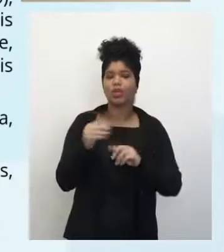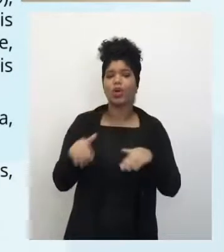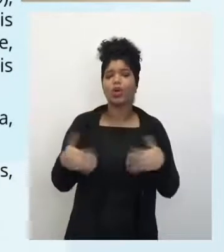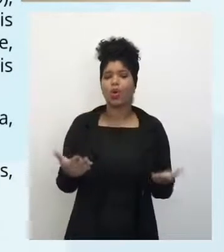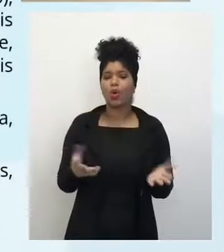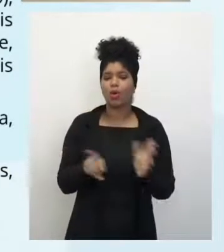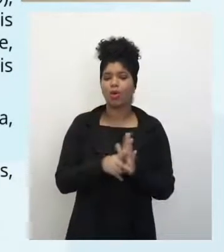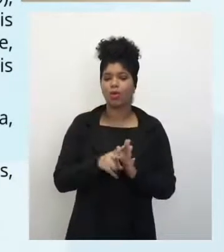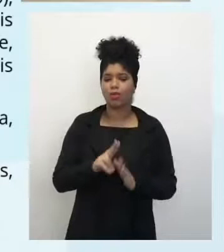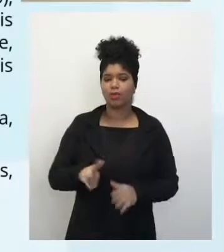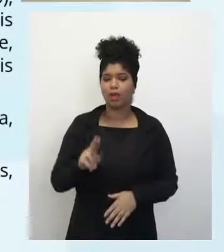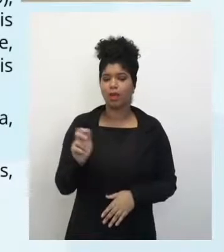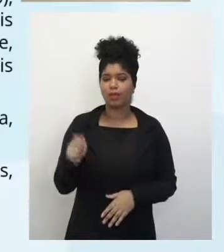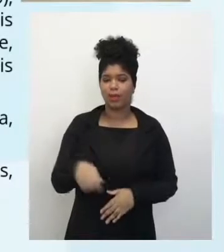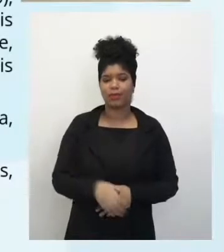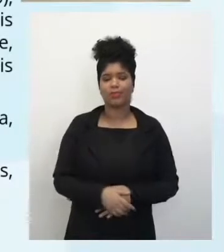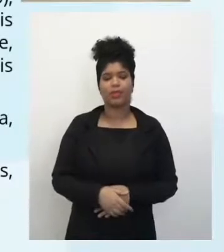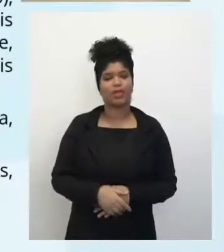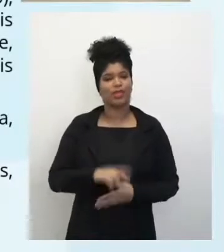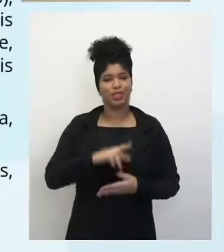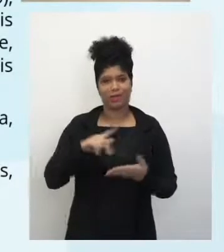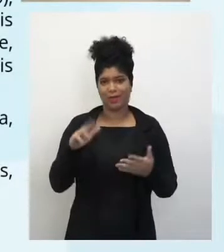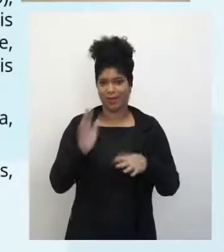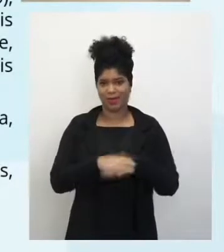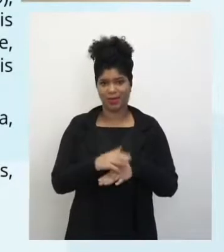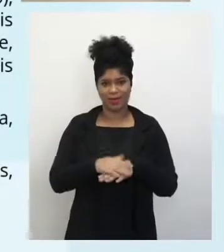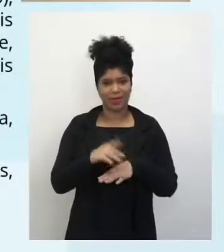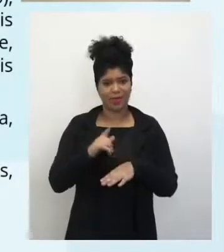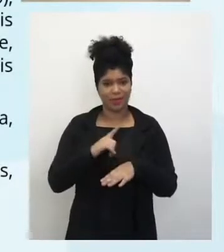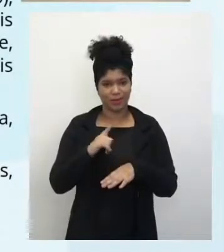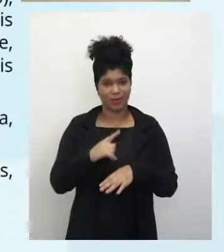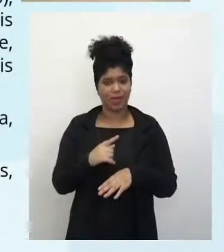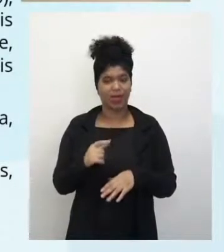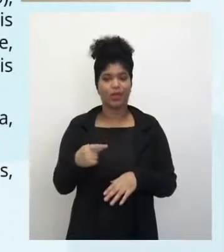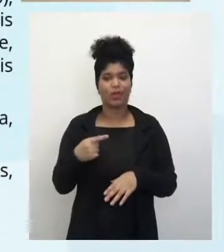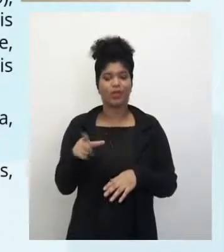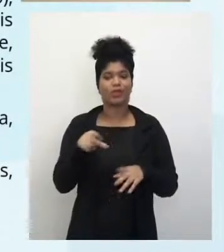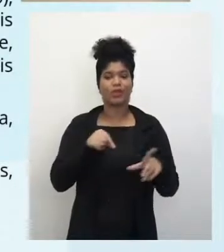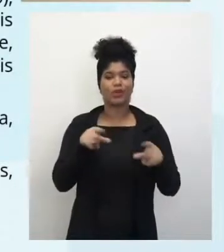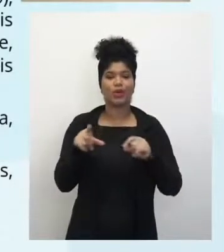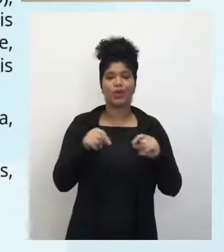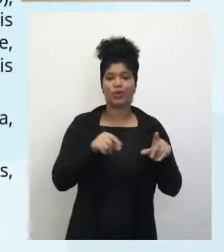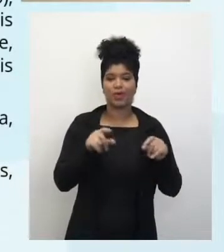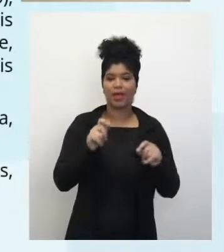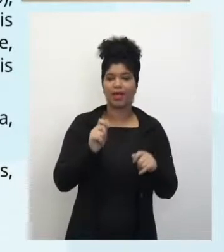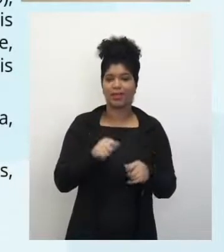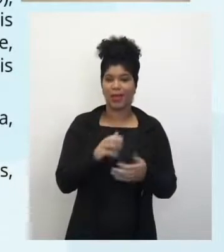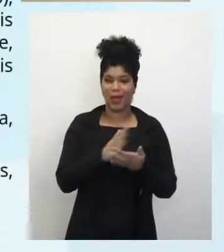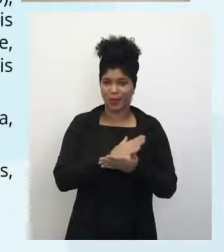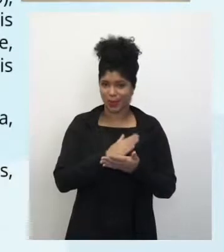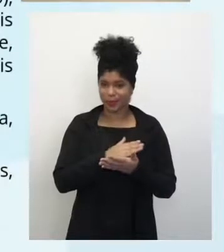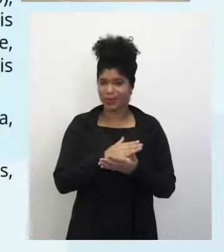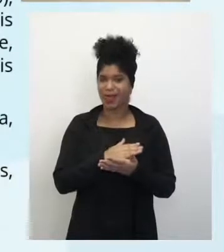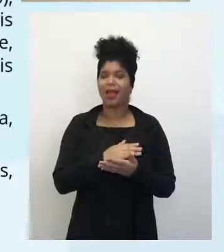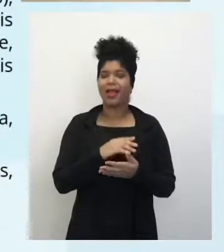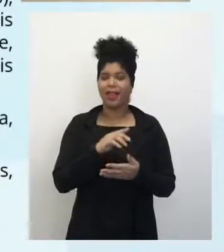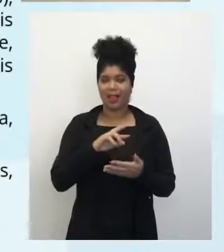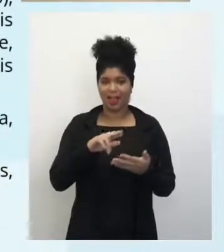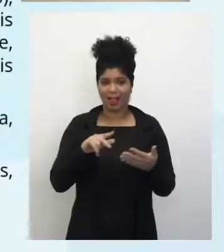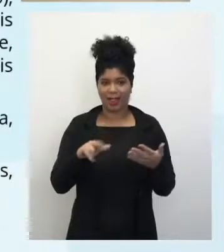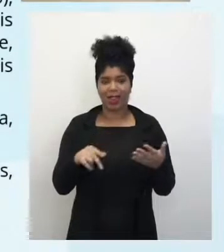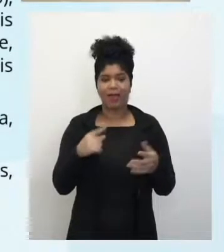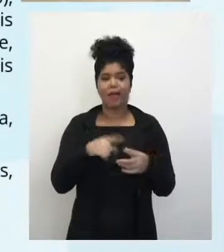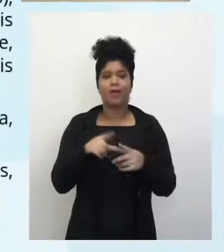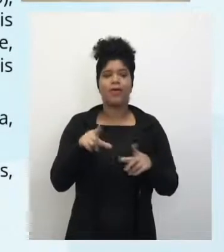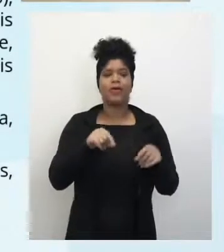das artes visuais. Nós temos vários elementos, né? E a gente pode dividir em alguns quesitos esses elementos, né? Porque eles são